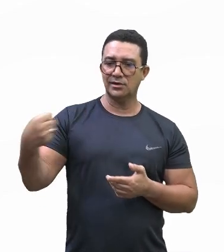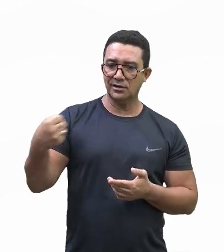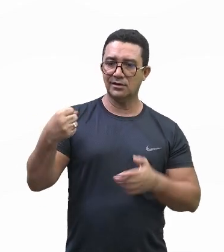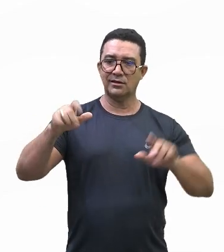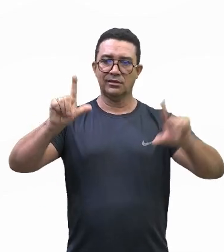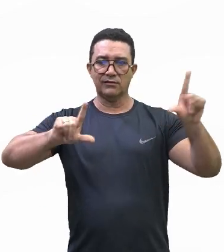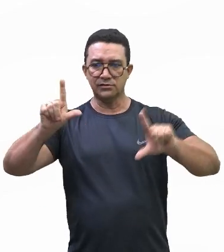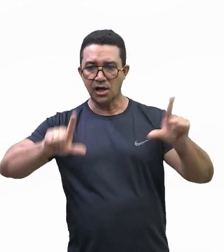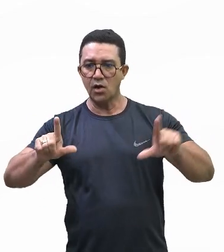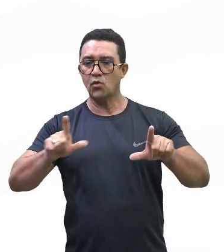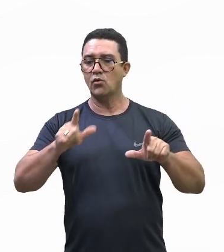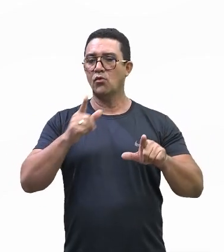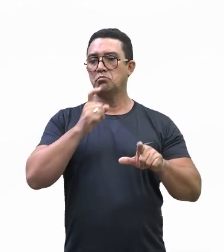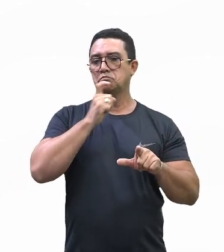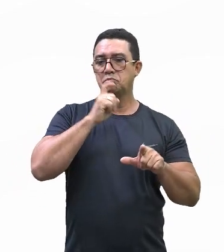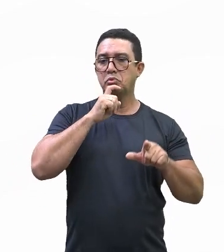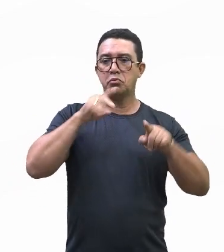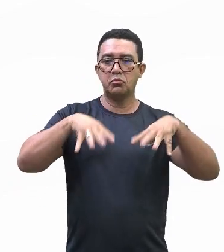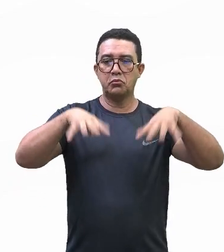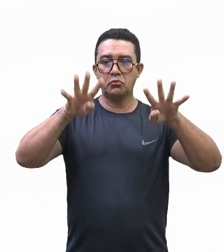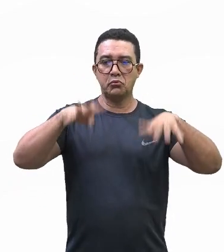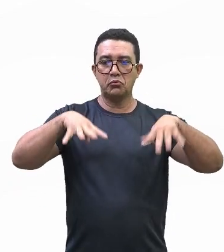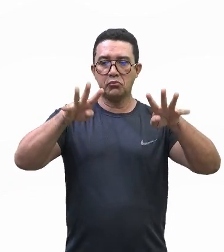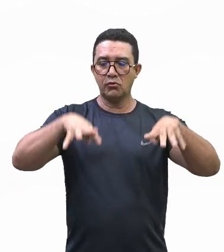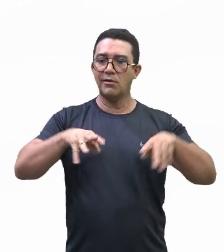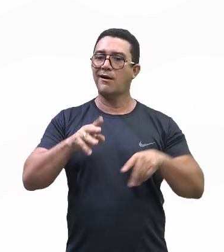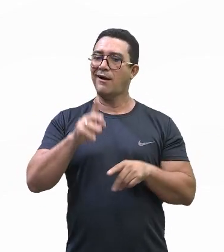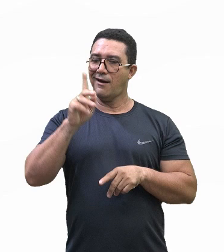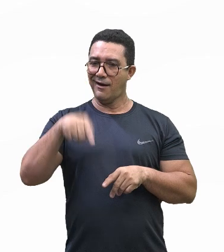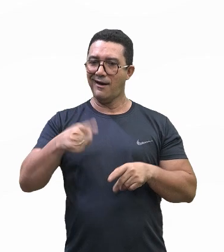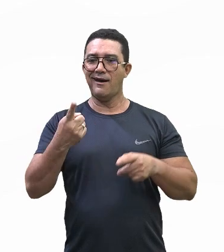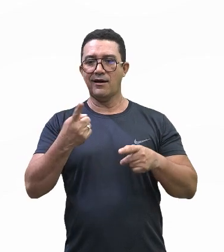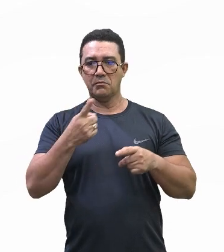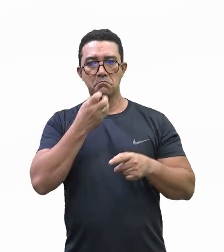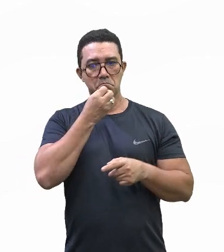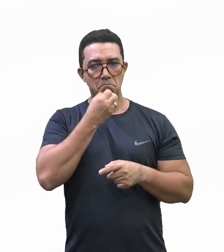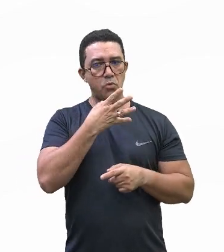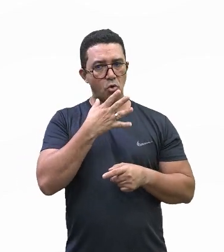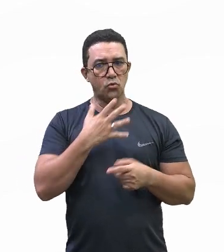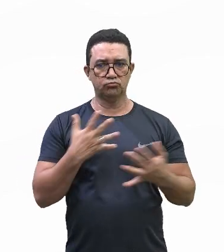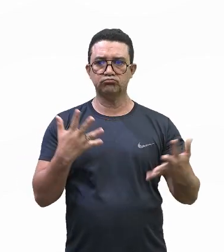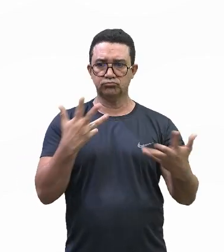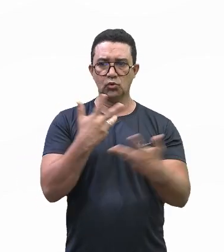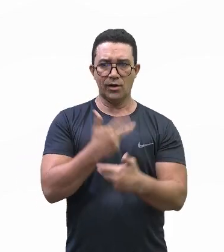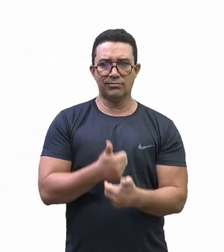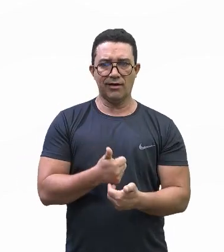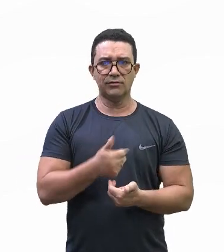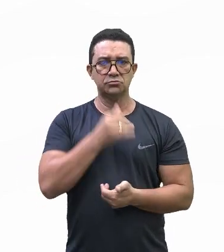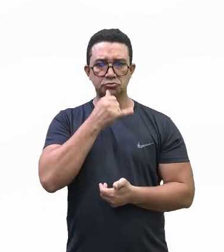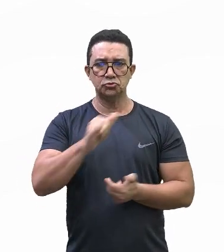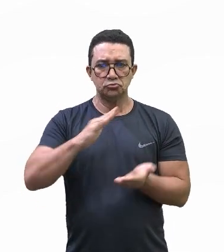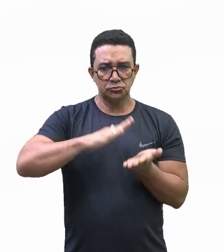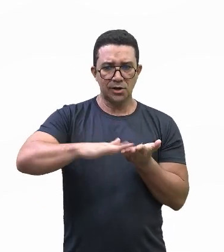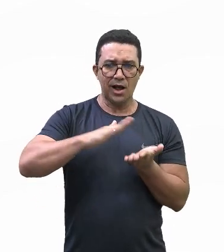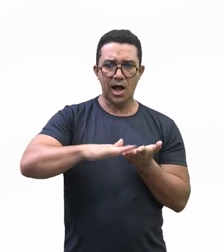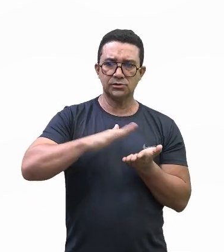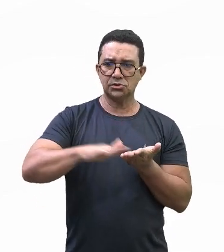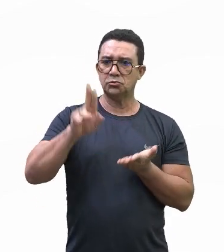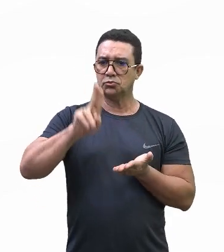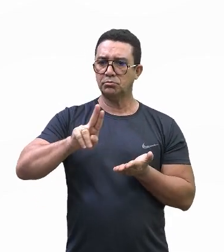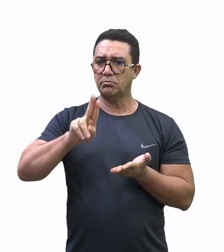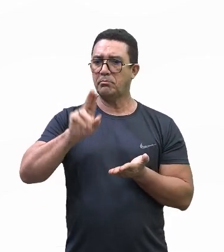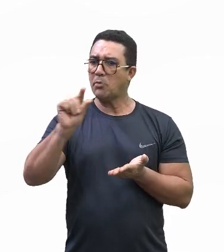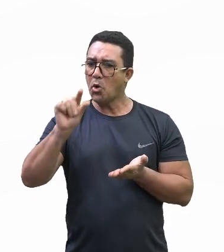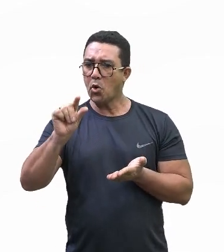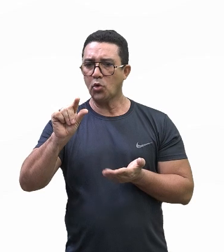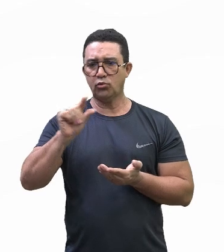esse ar-condicionado é um equipamento que tem uma boa eficiência energética, ou seja, ele consegue consumir menos